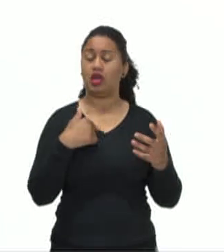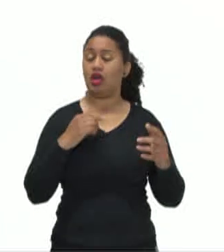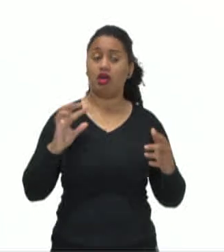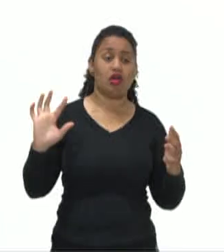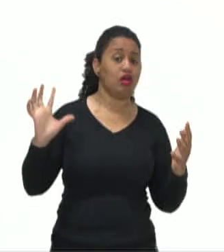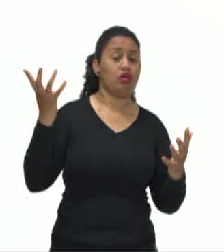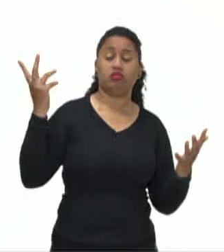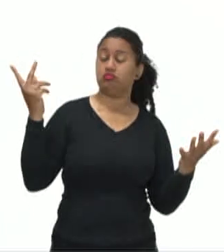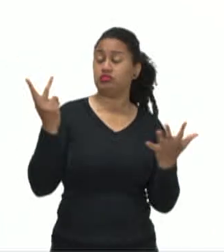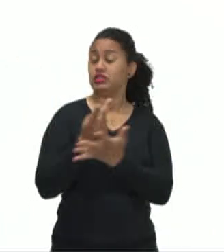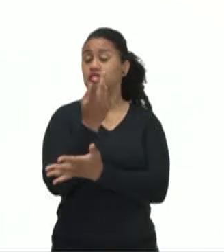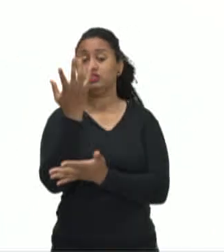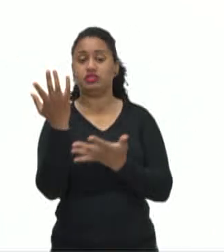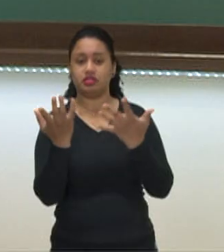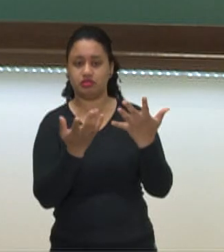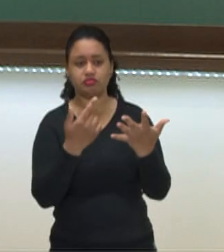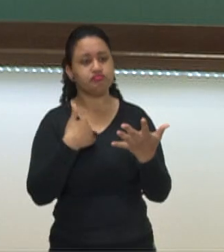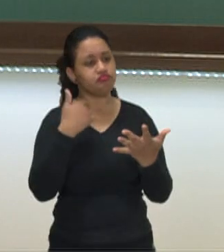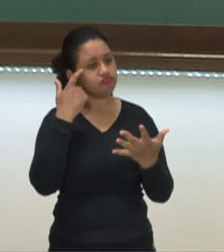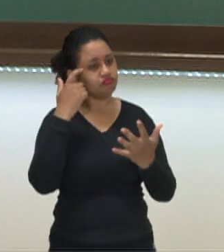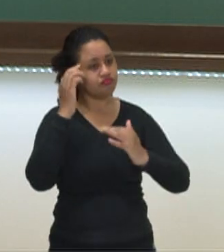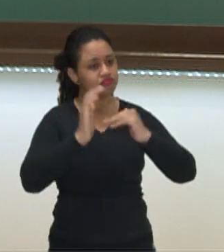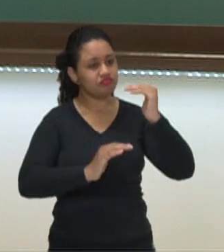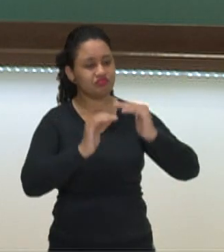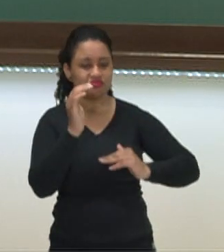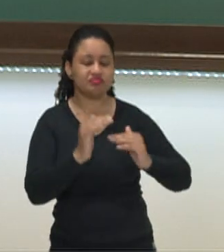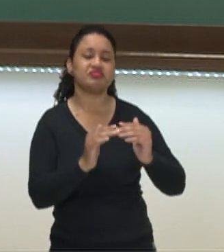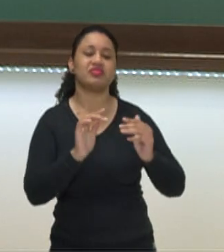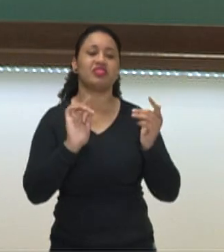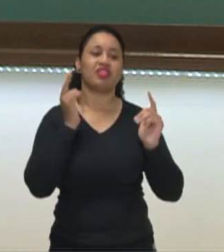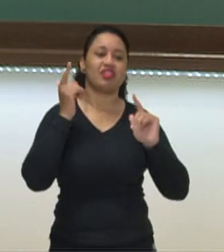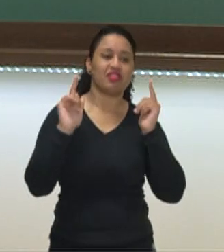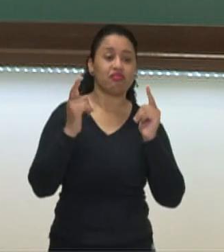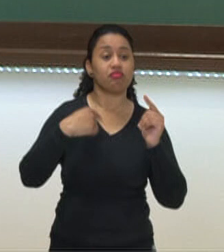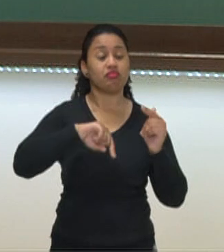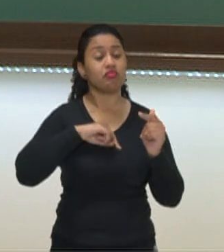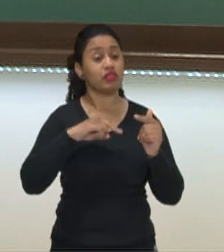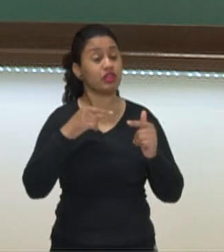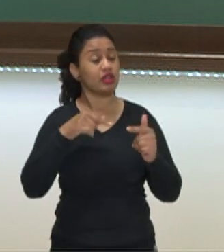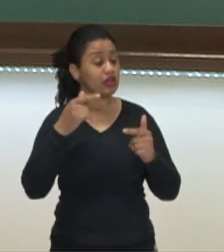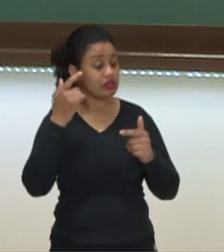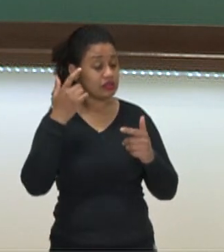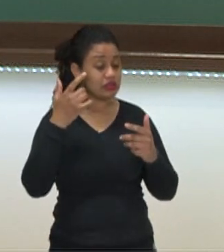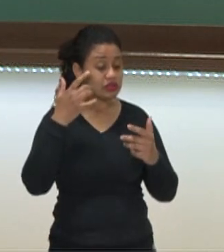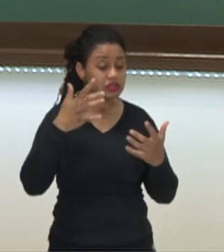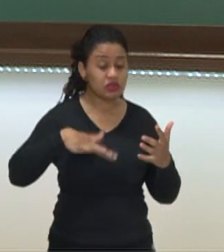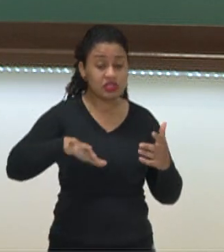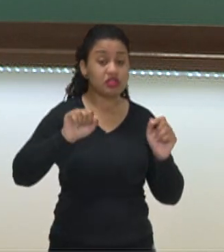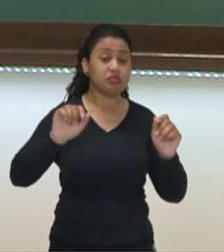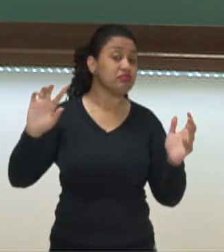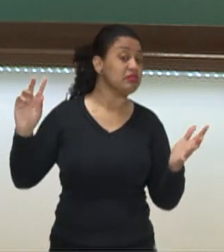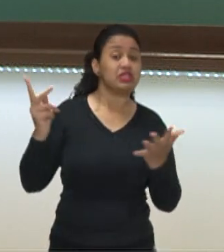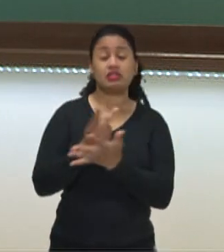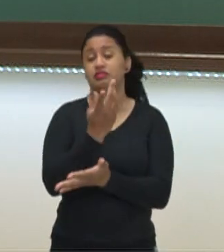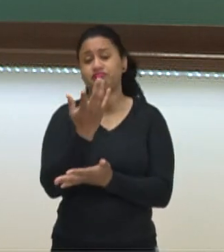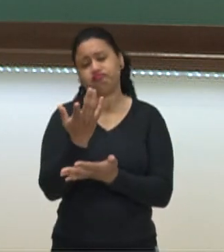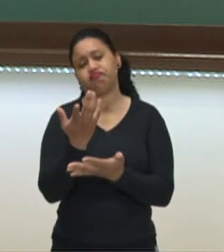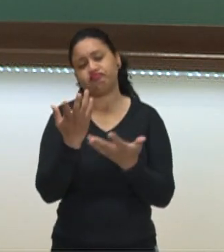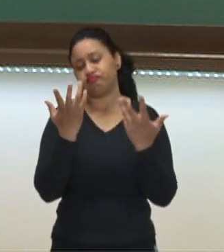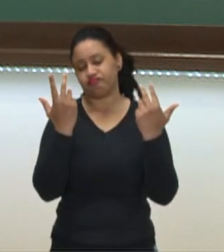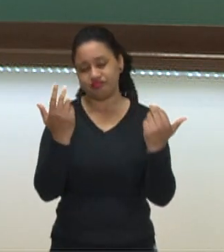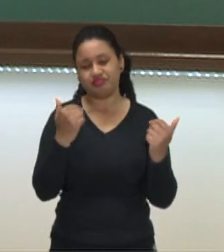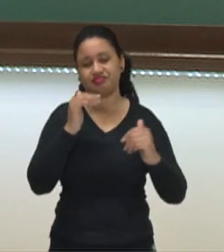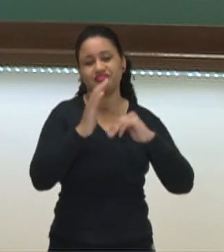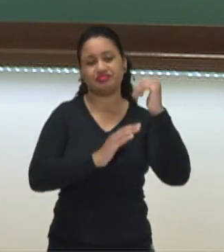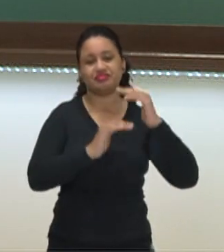imprevisibilidade. Quando nós pensamos nessas práticas corporais de aventura, nós estamos lidando um pouquinho com o imprevisto. Como normalmente